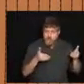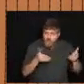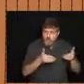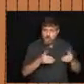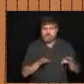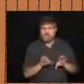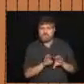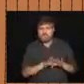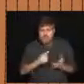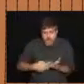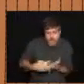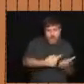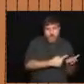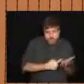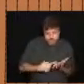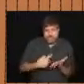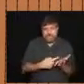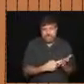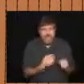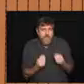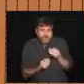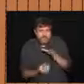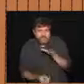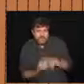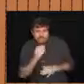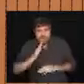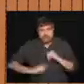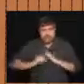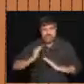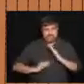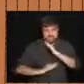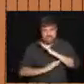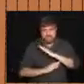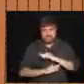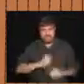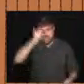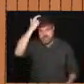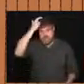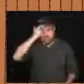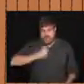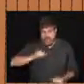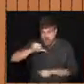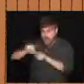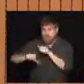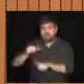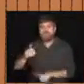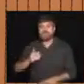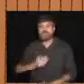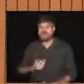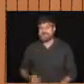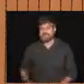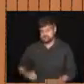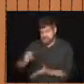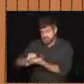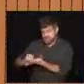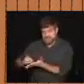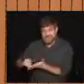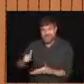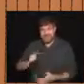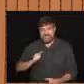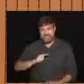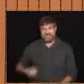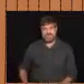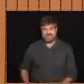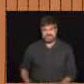também para deliberar sobre essa questão. Eu derrubei a minha agenda de várias entregas que nós